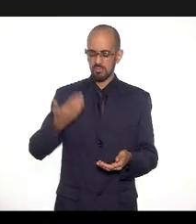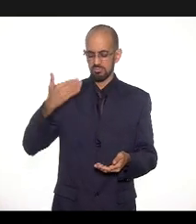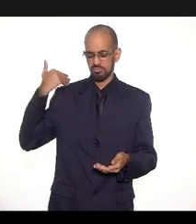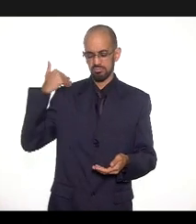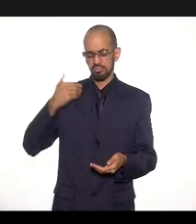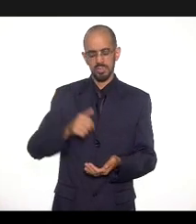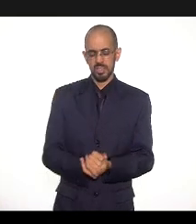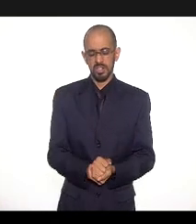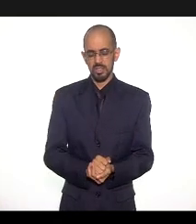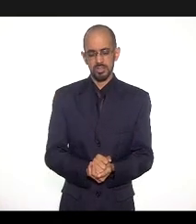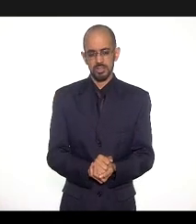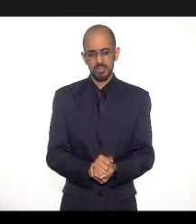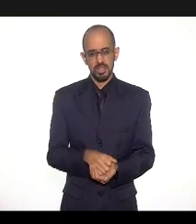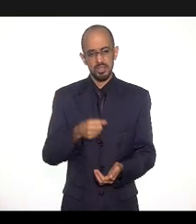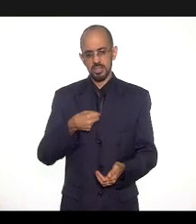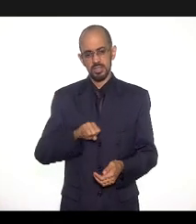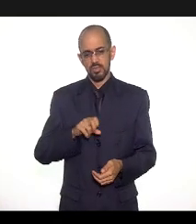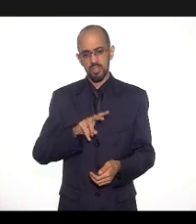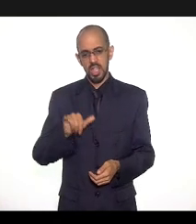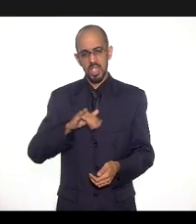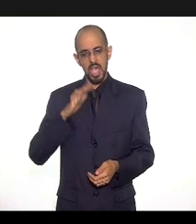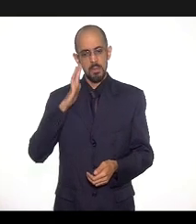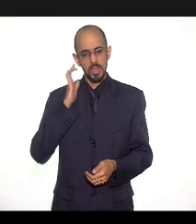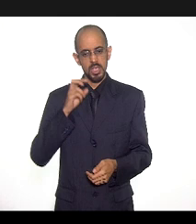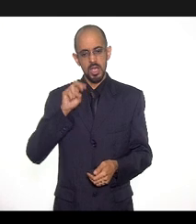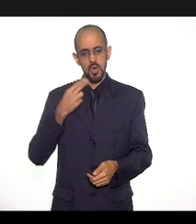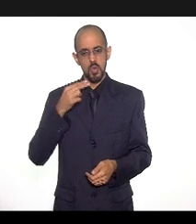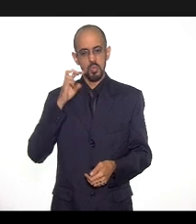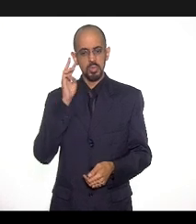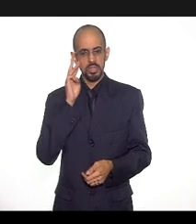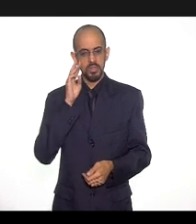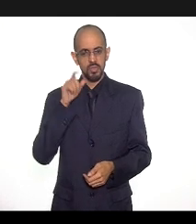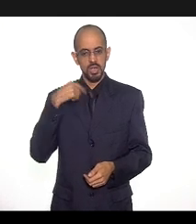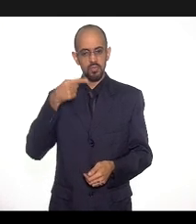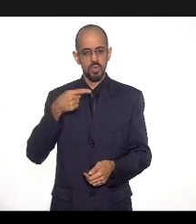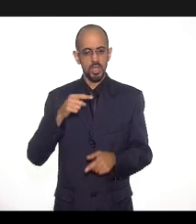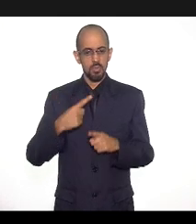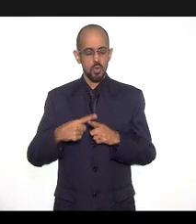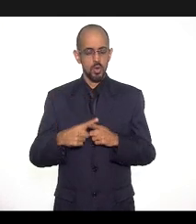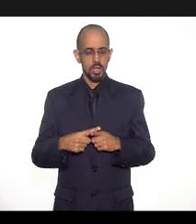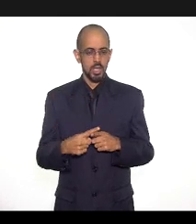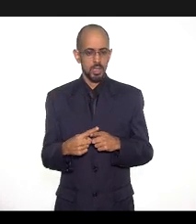pauta amanhã ou terça-feira que vem. Porque